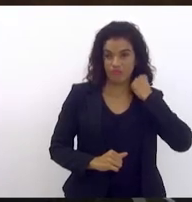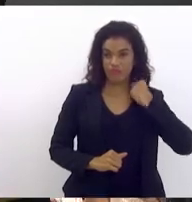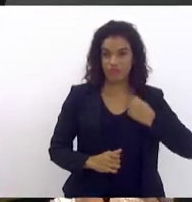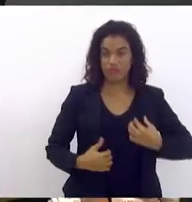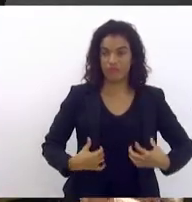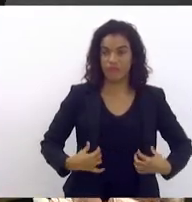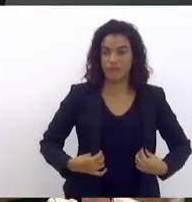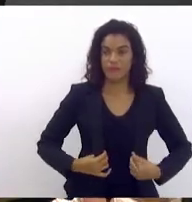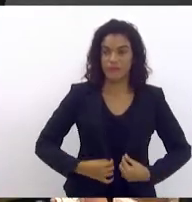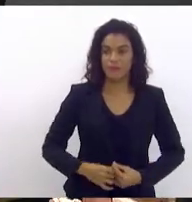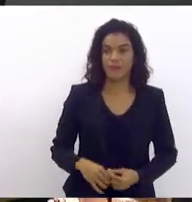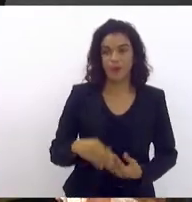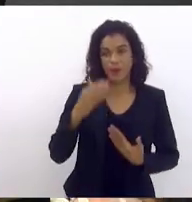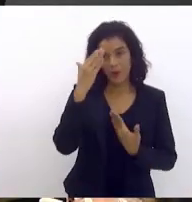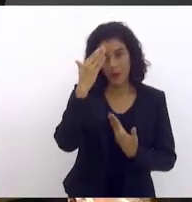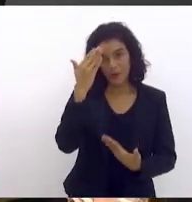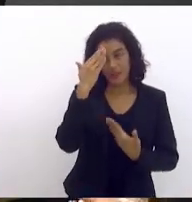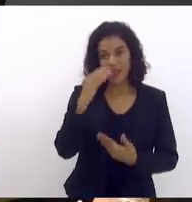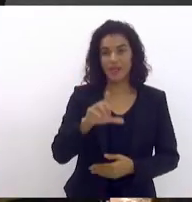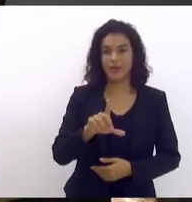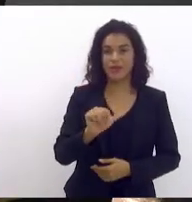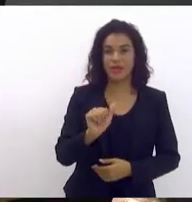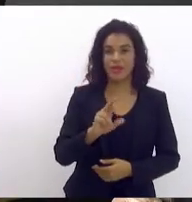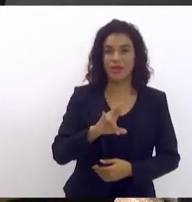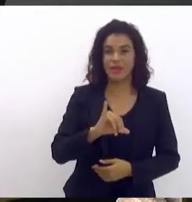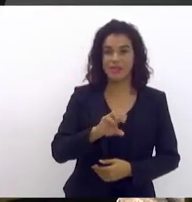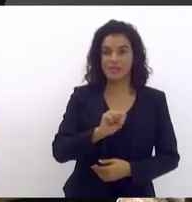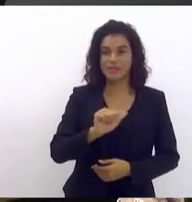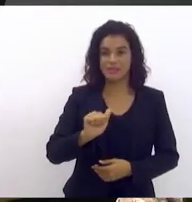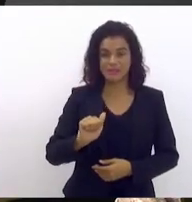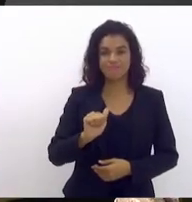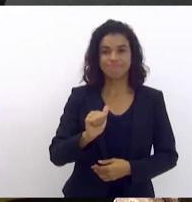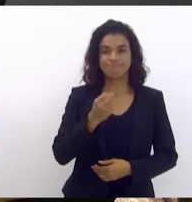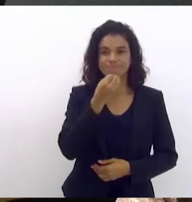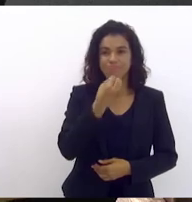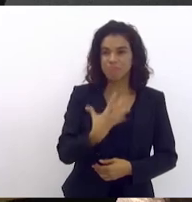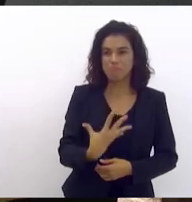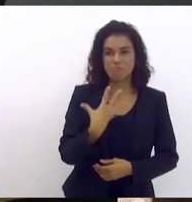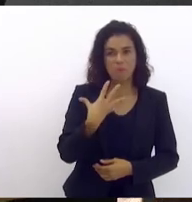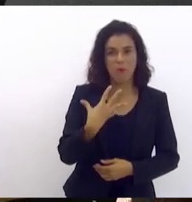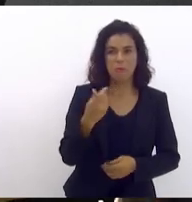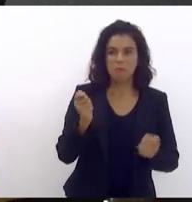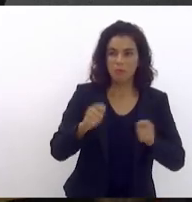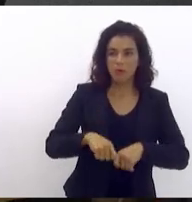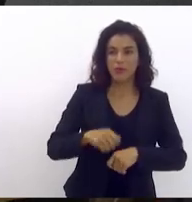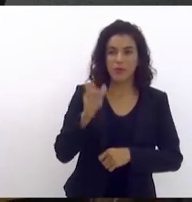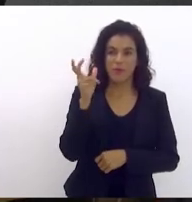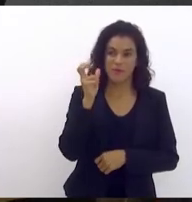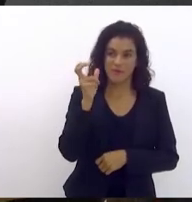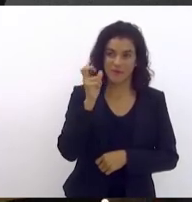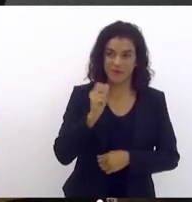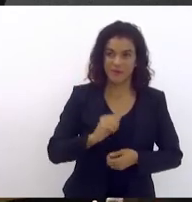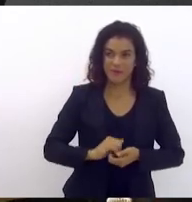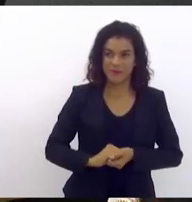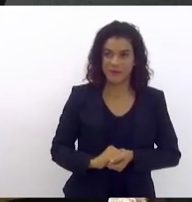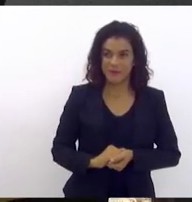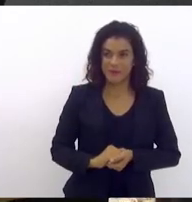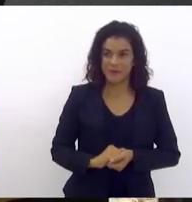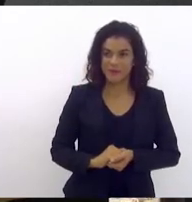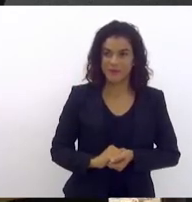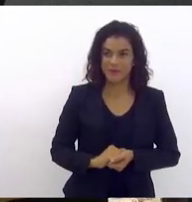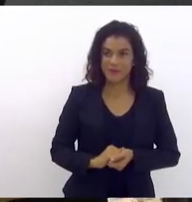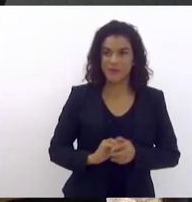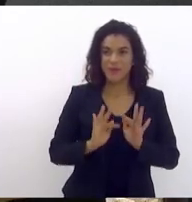obrigada obrigado Larissa muito bom te ouvir e ao final vou fazer algumas considerações